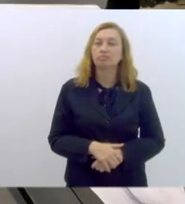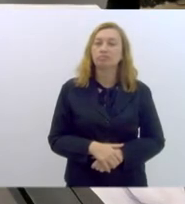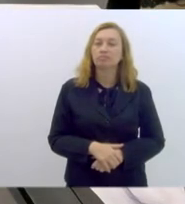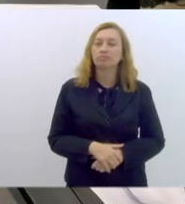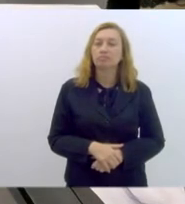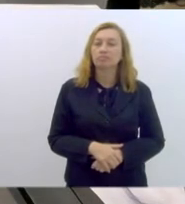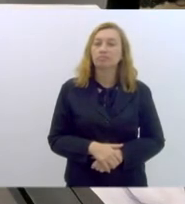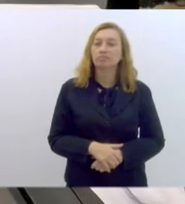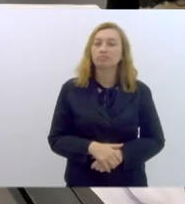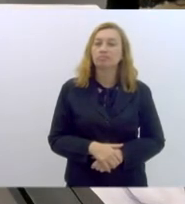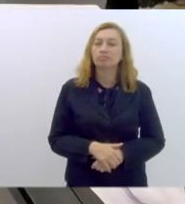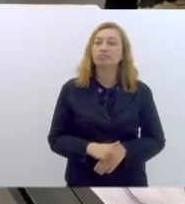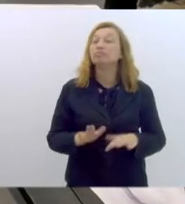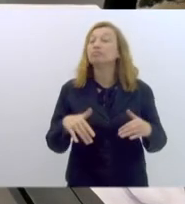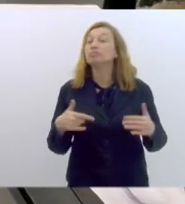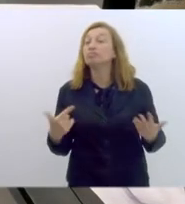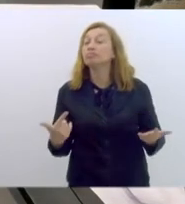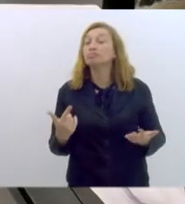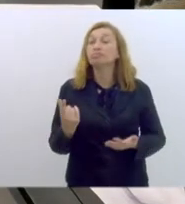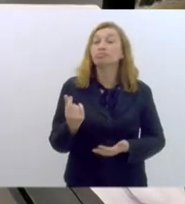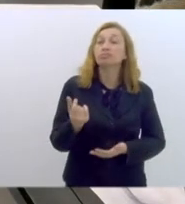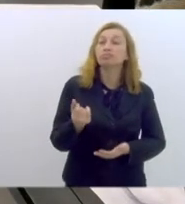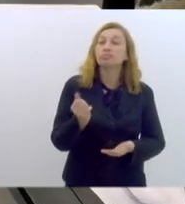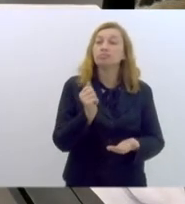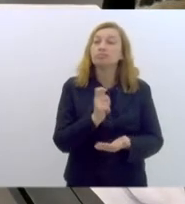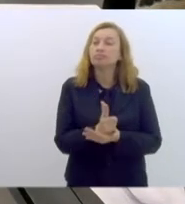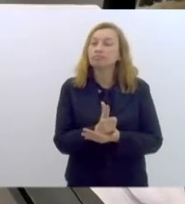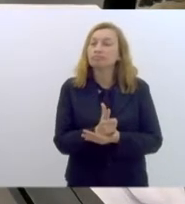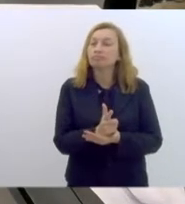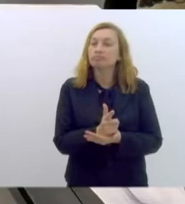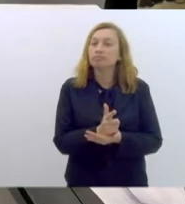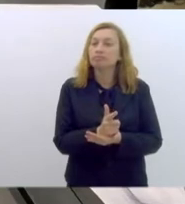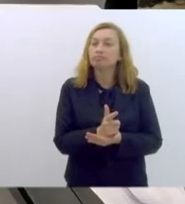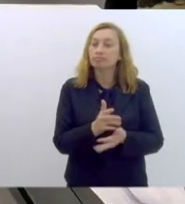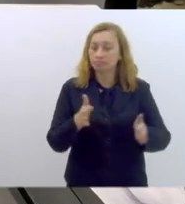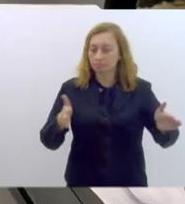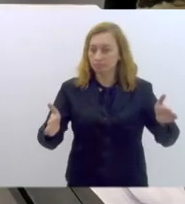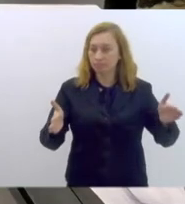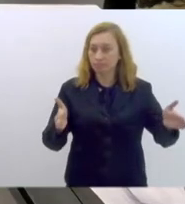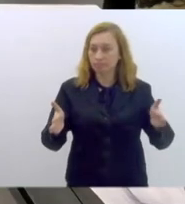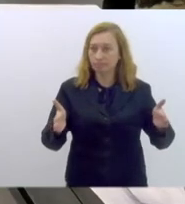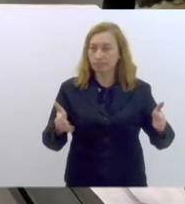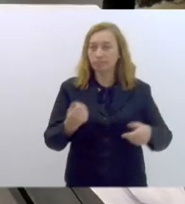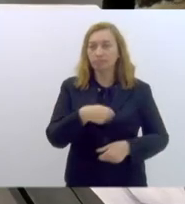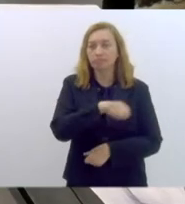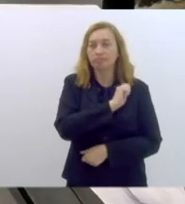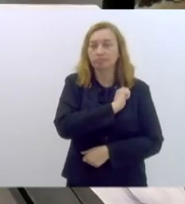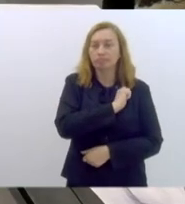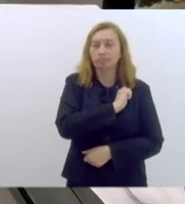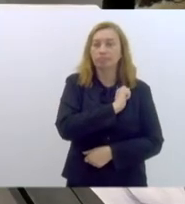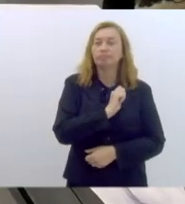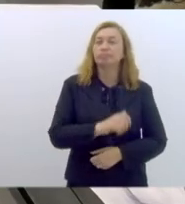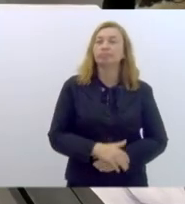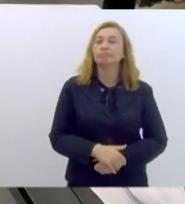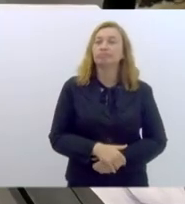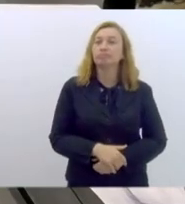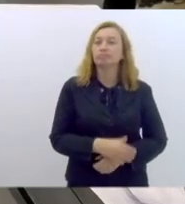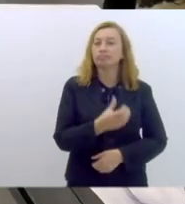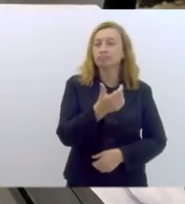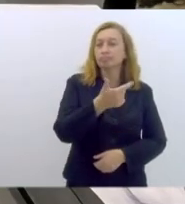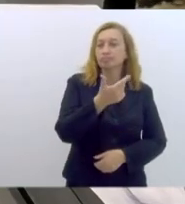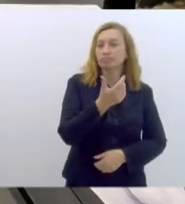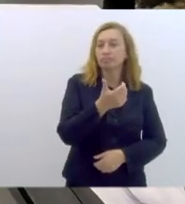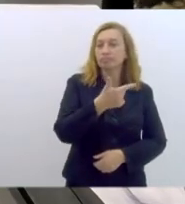valores serão pagos durante o regime a partir do